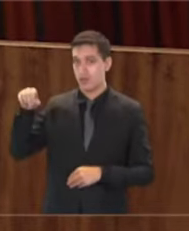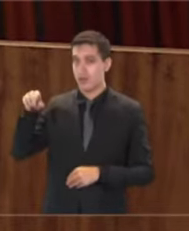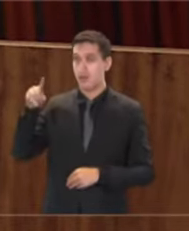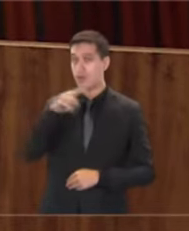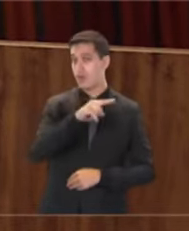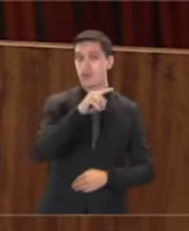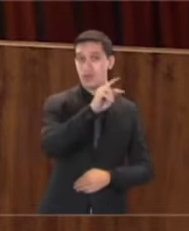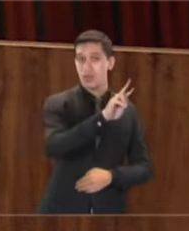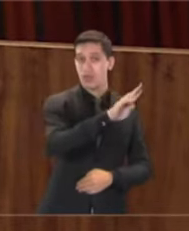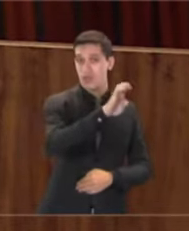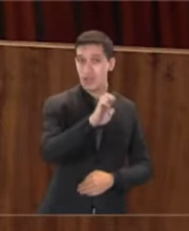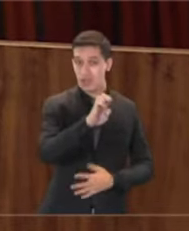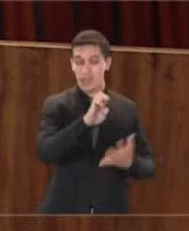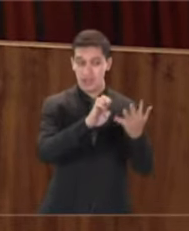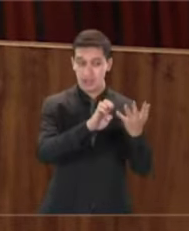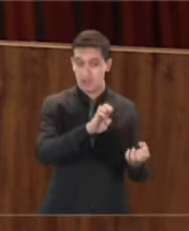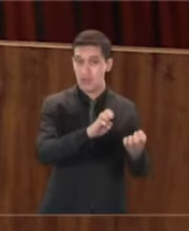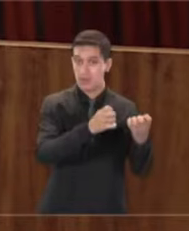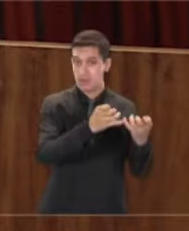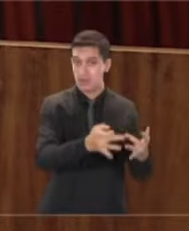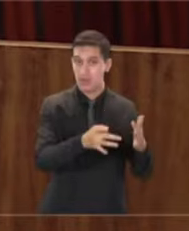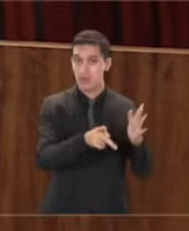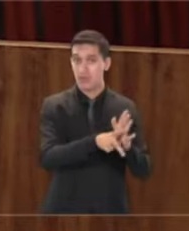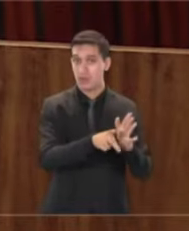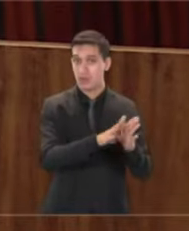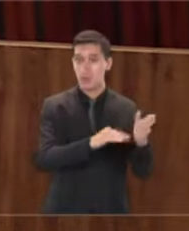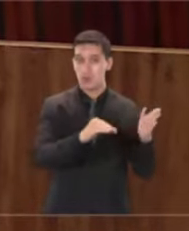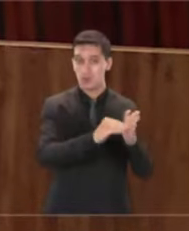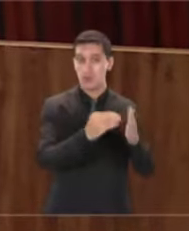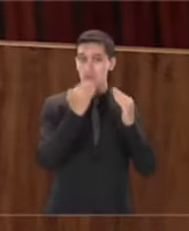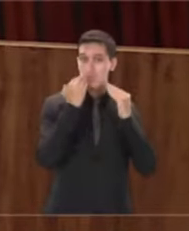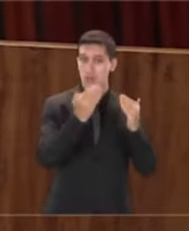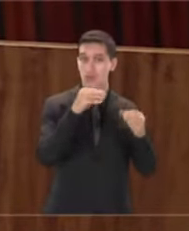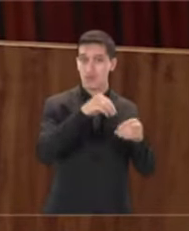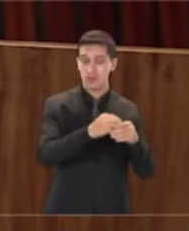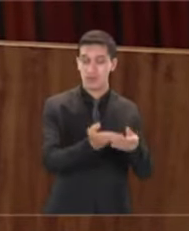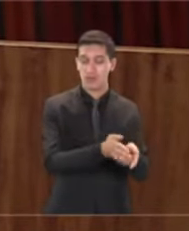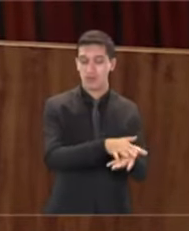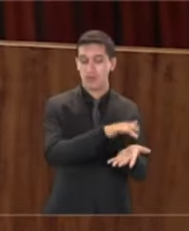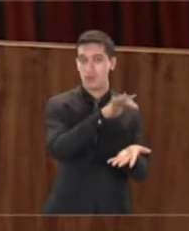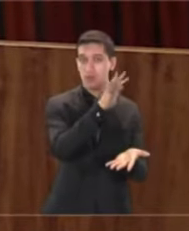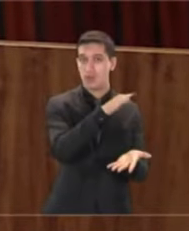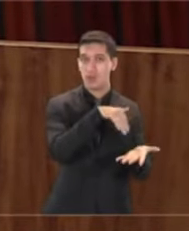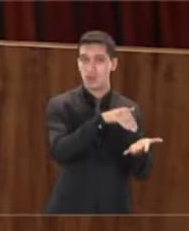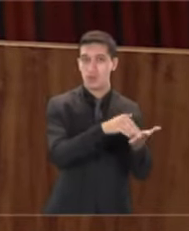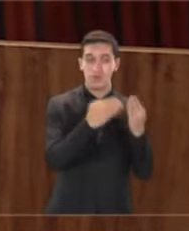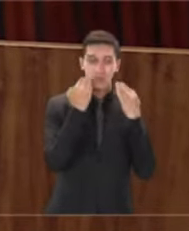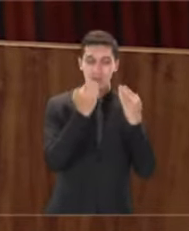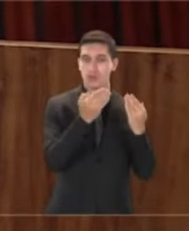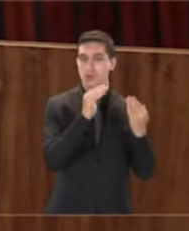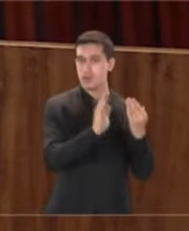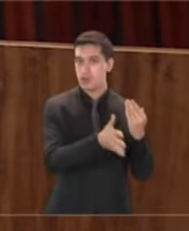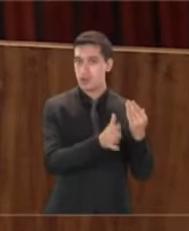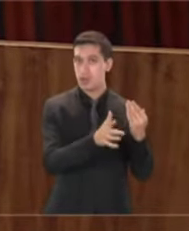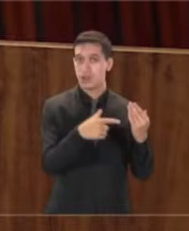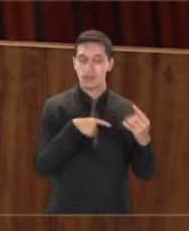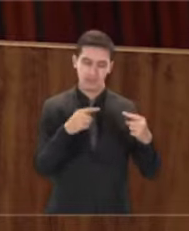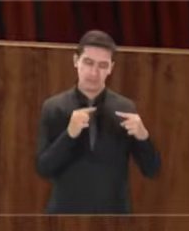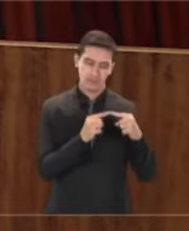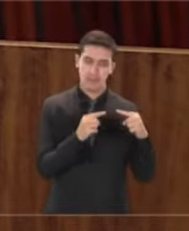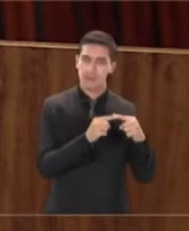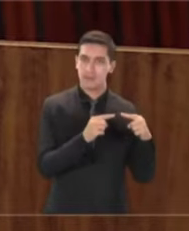Eleitoral acolheu a interpretação a partir da interpretação dos fatos relatados nos autos, comprovados nos autos, que era